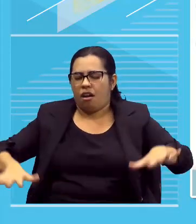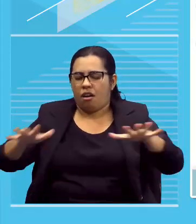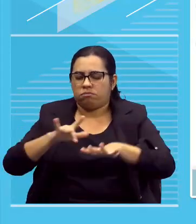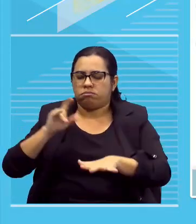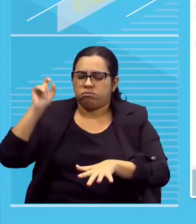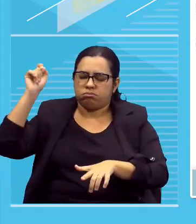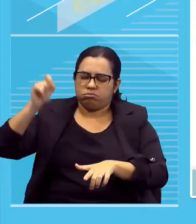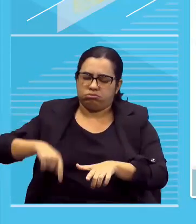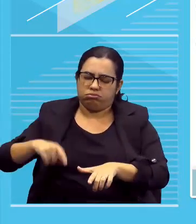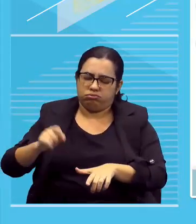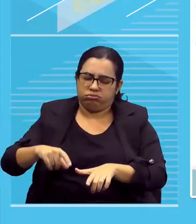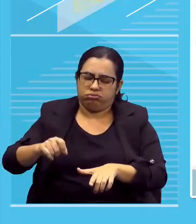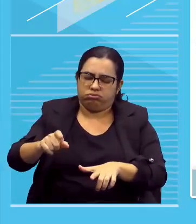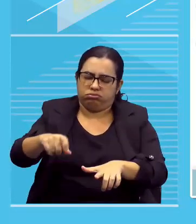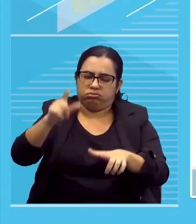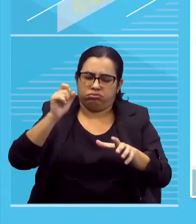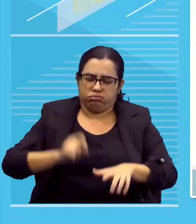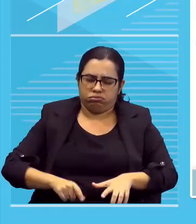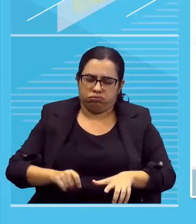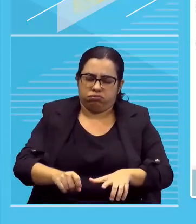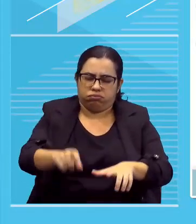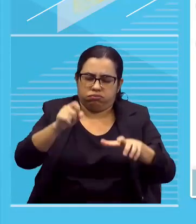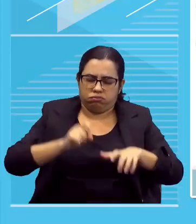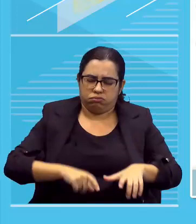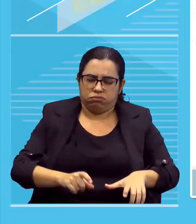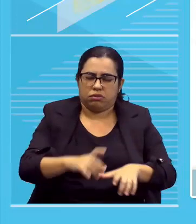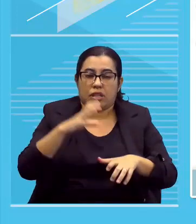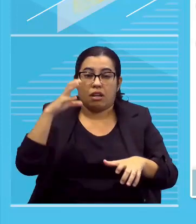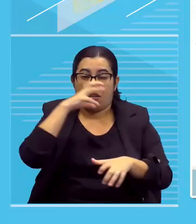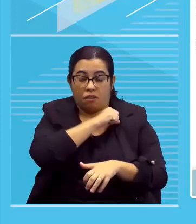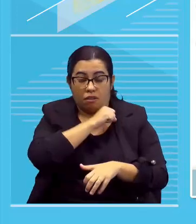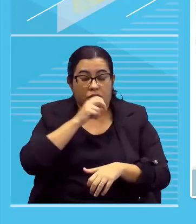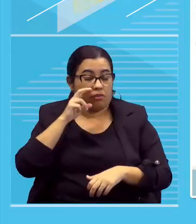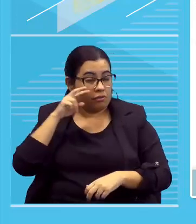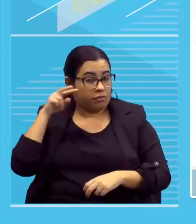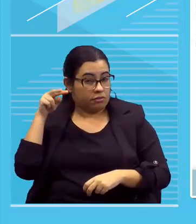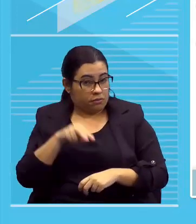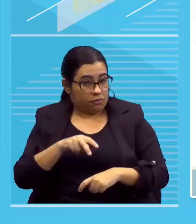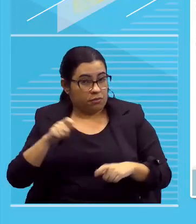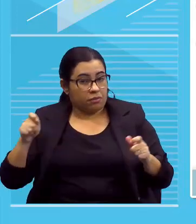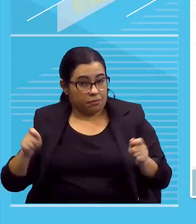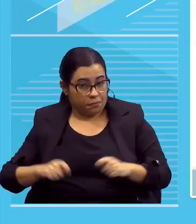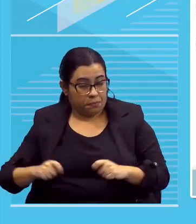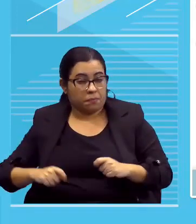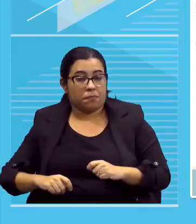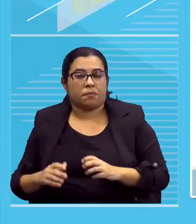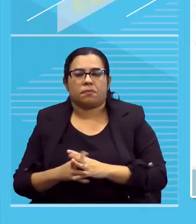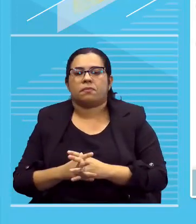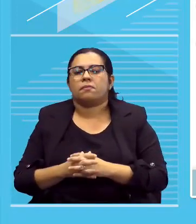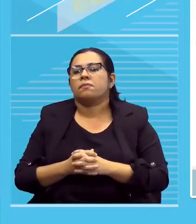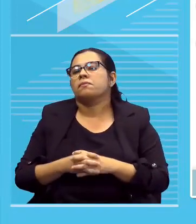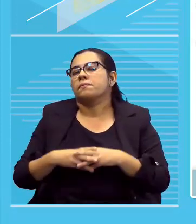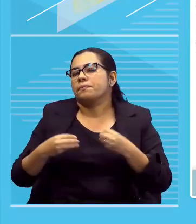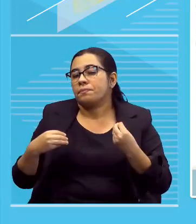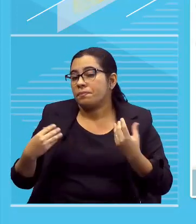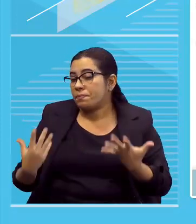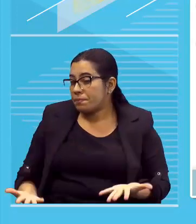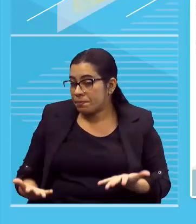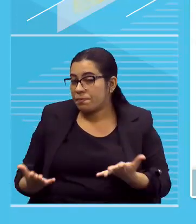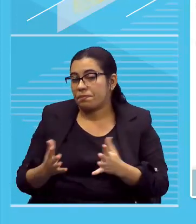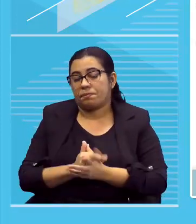beneficiamento no de outro vai lá gente socialmente